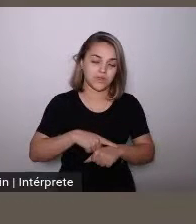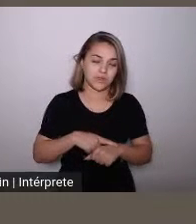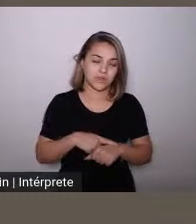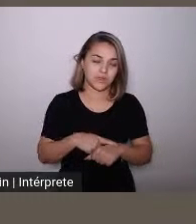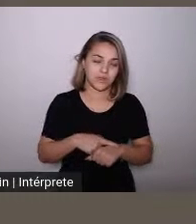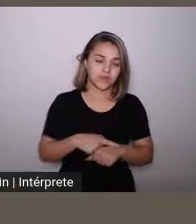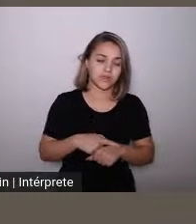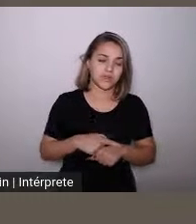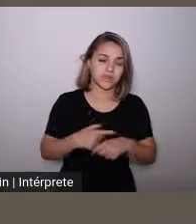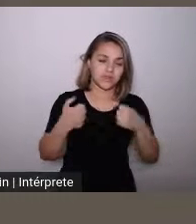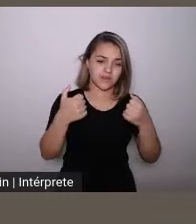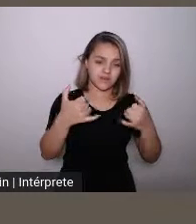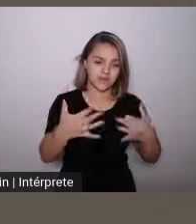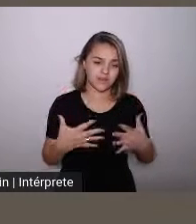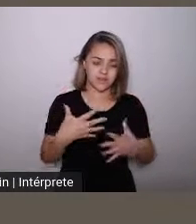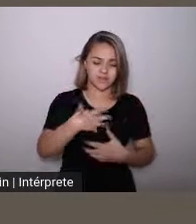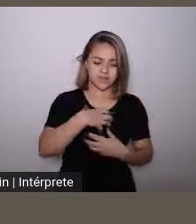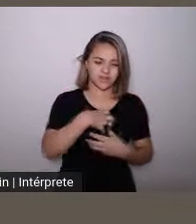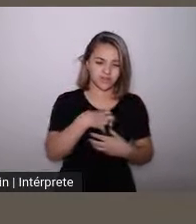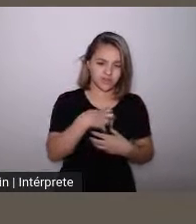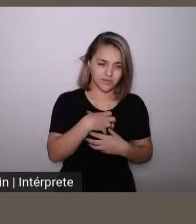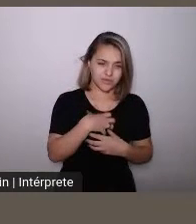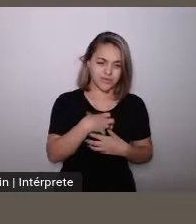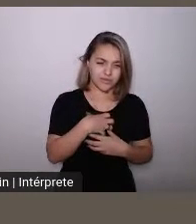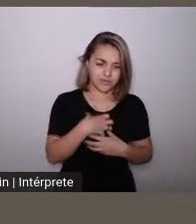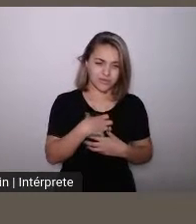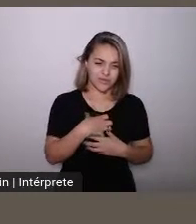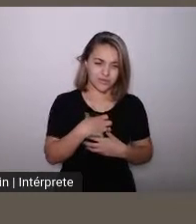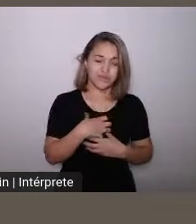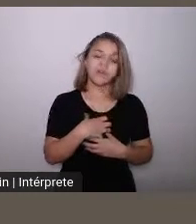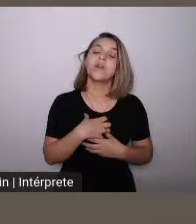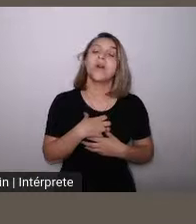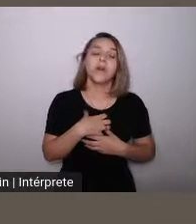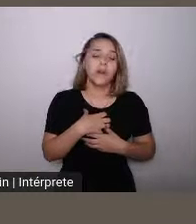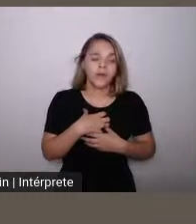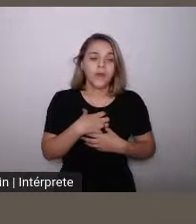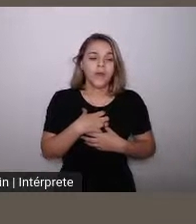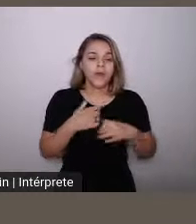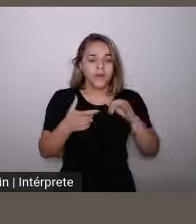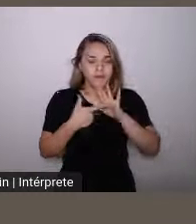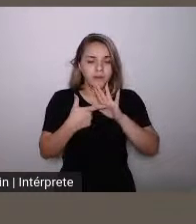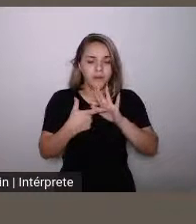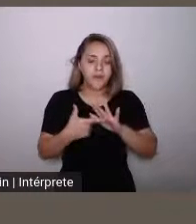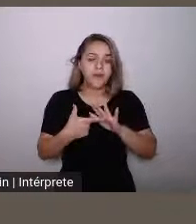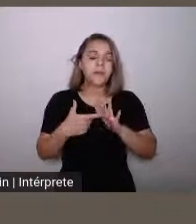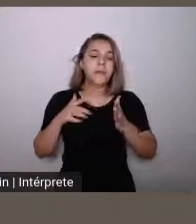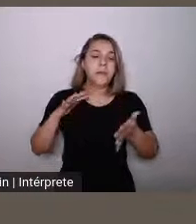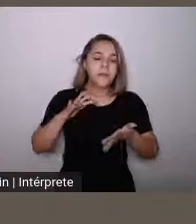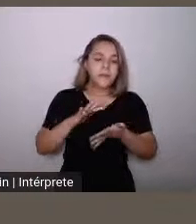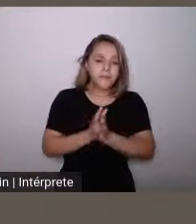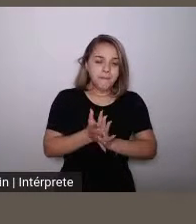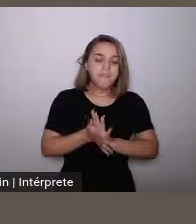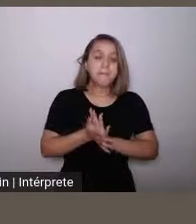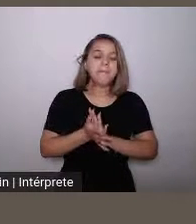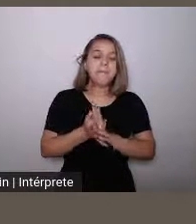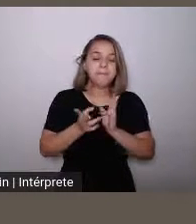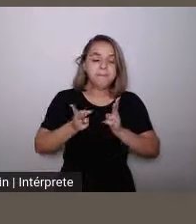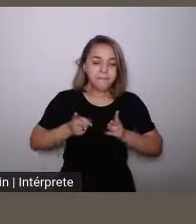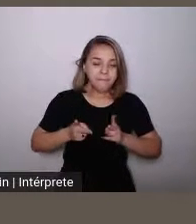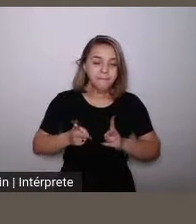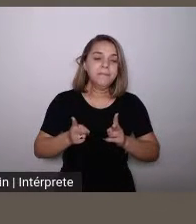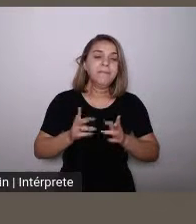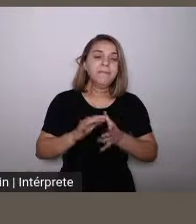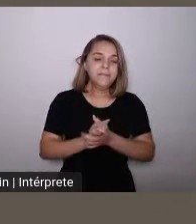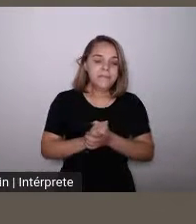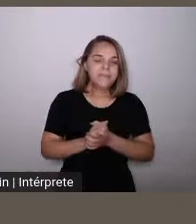spleen, sentimento que, segundo Walter Benjamin, corresponde à catástrofe em permanência, né? E é